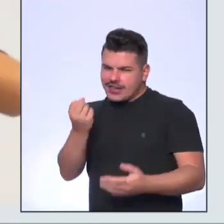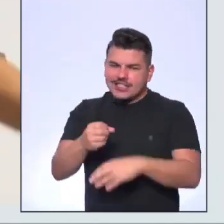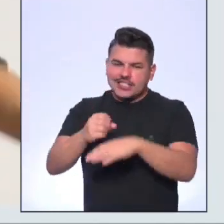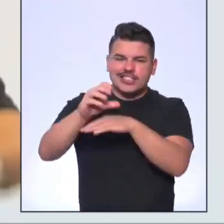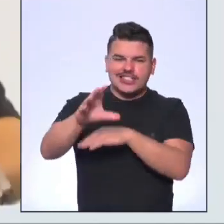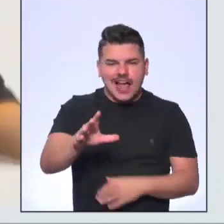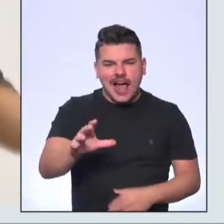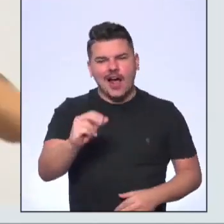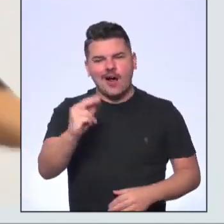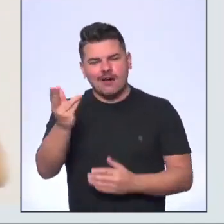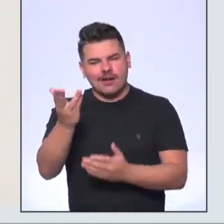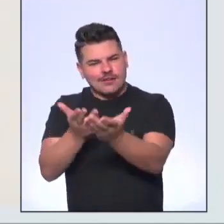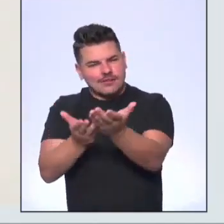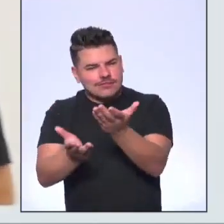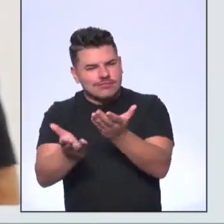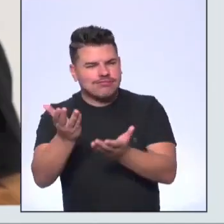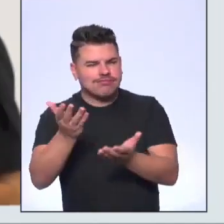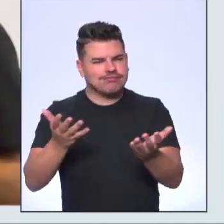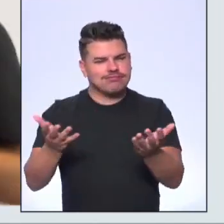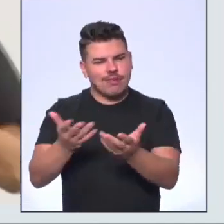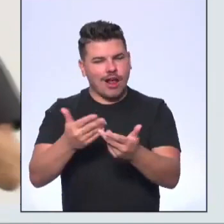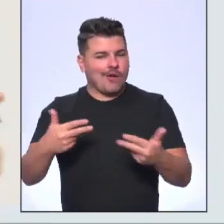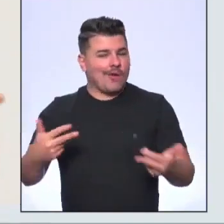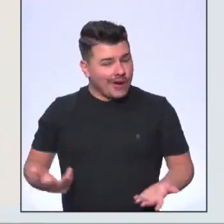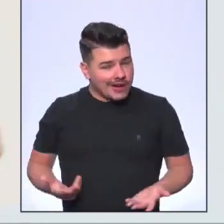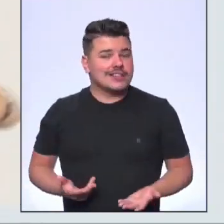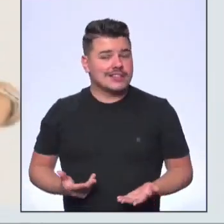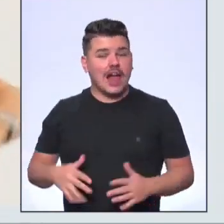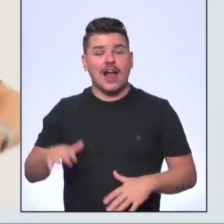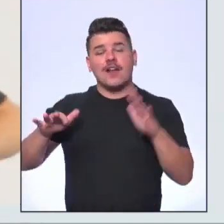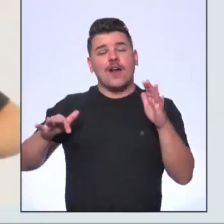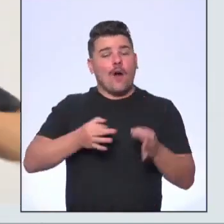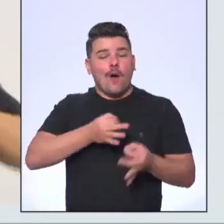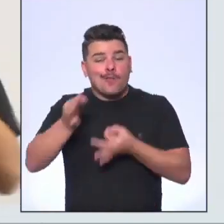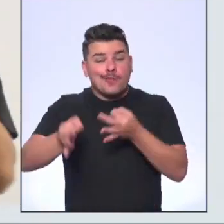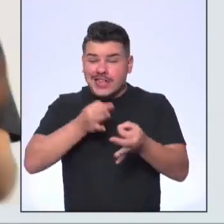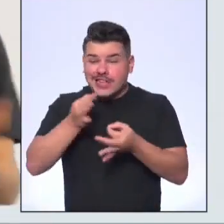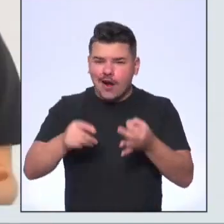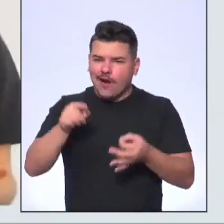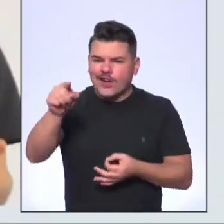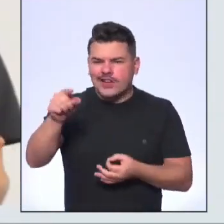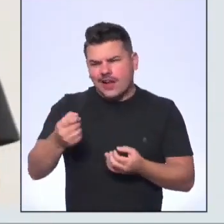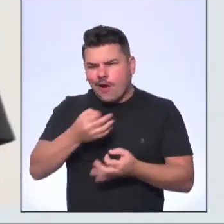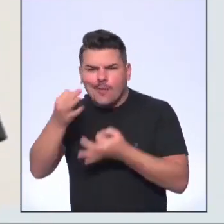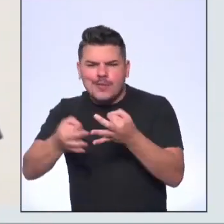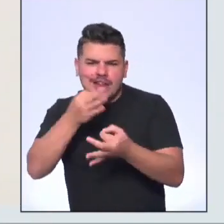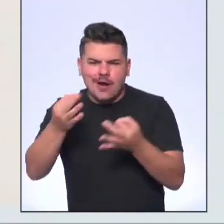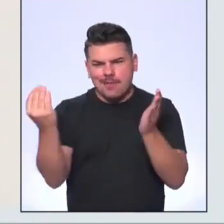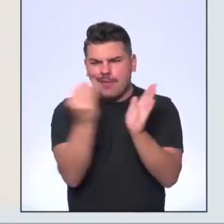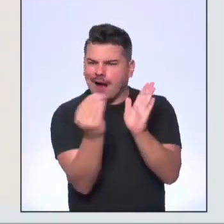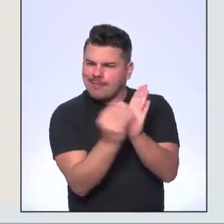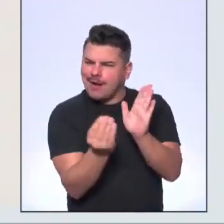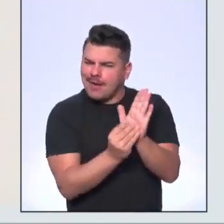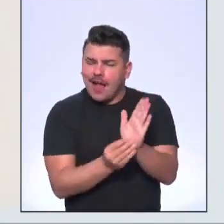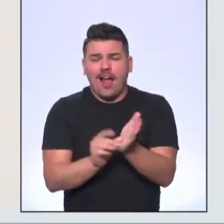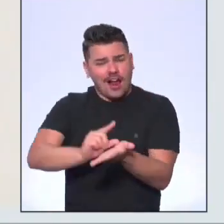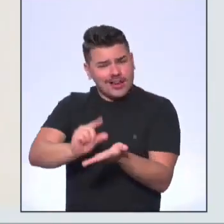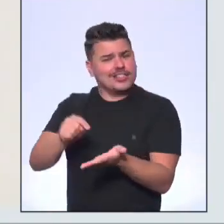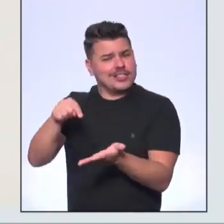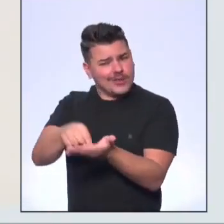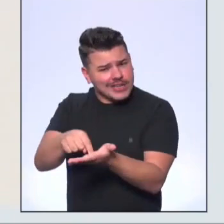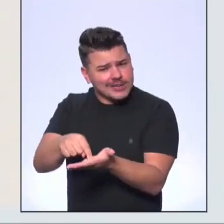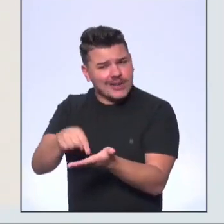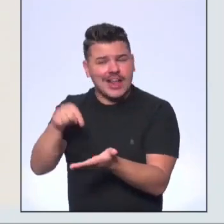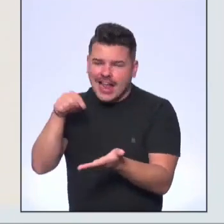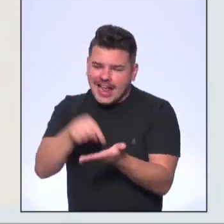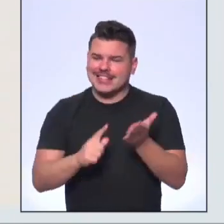é convencer alguém sobre alguma coisa, um artigo de opinião, onde você expõe a sua opinião. Então, esse